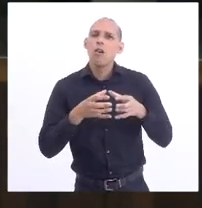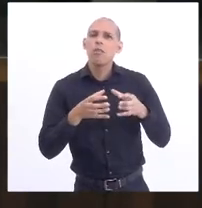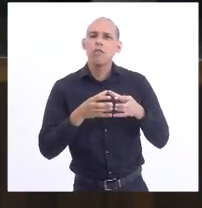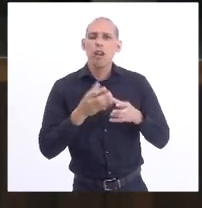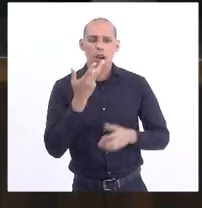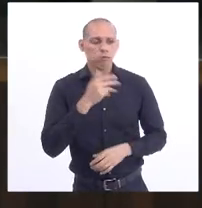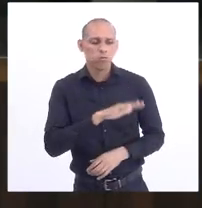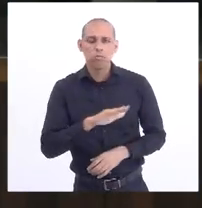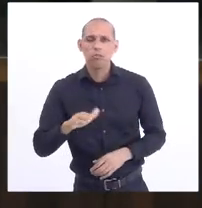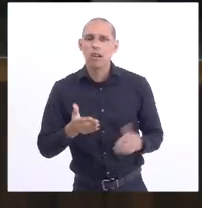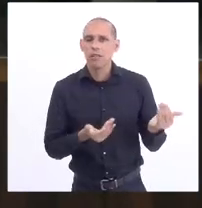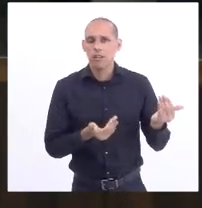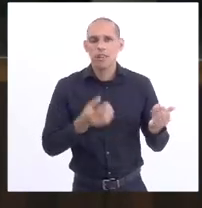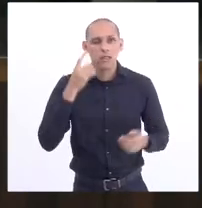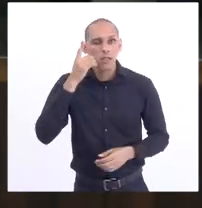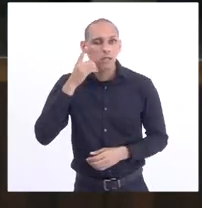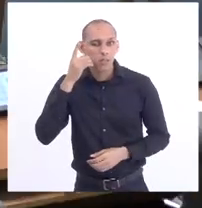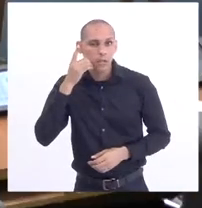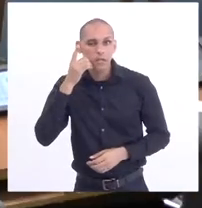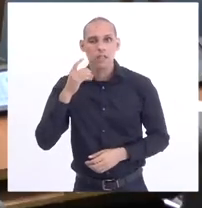Idoso, deputada Rosane Félix.